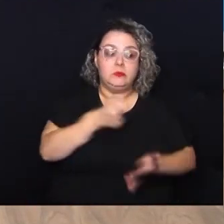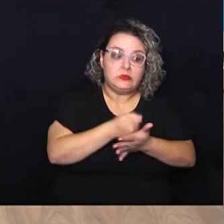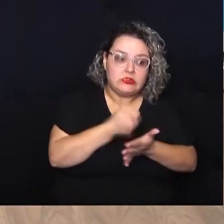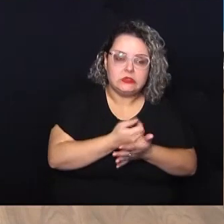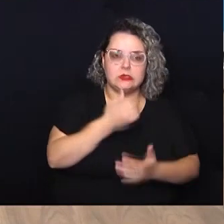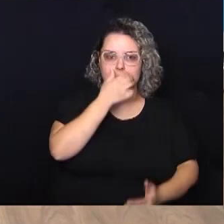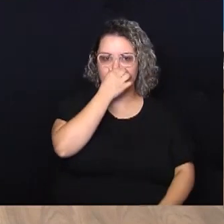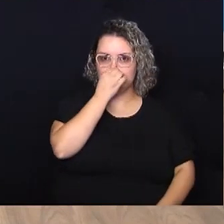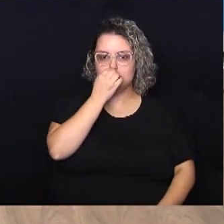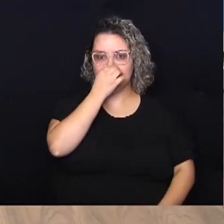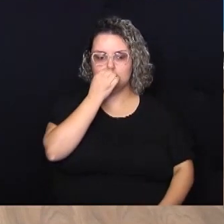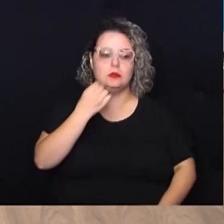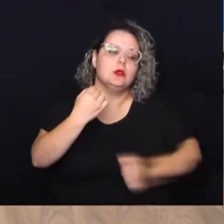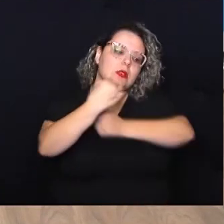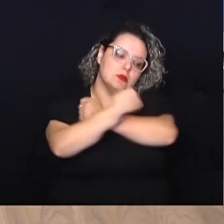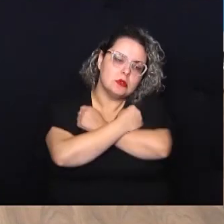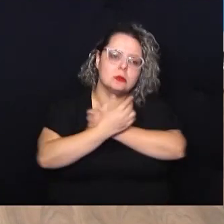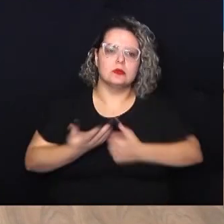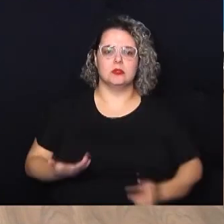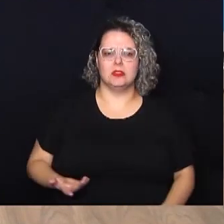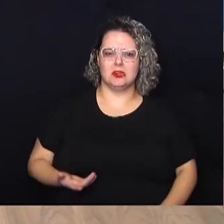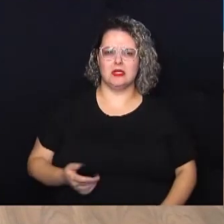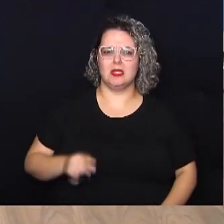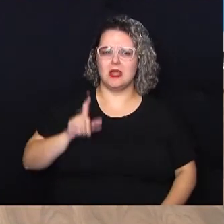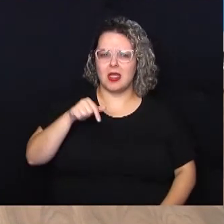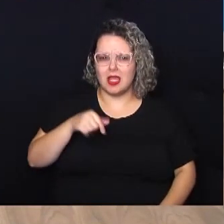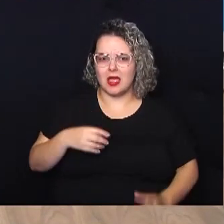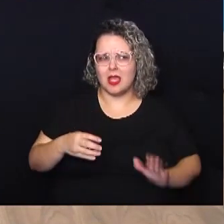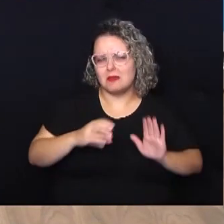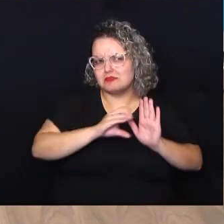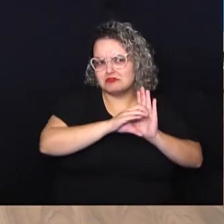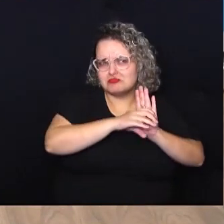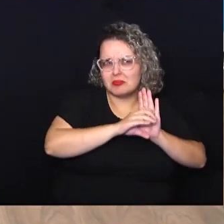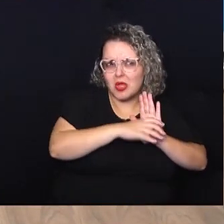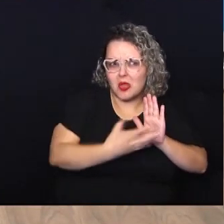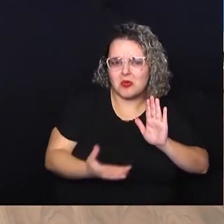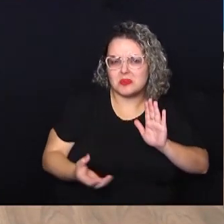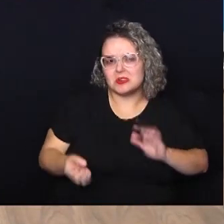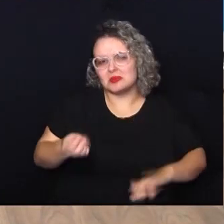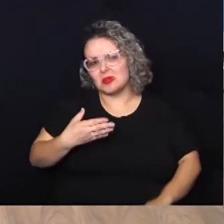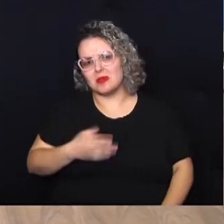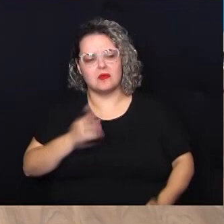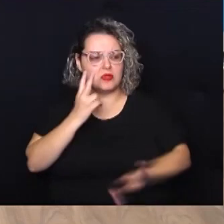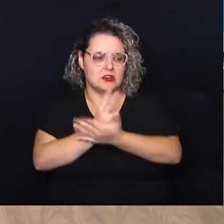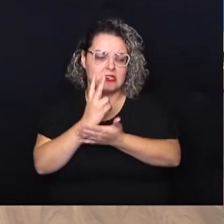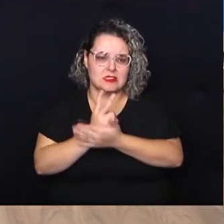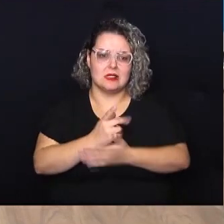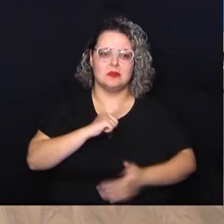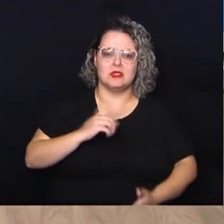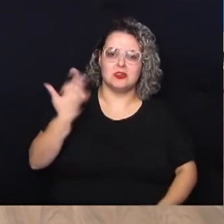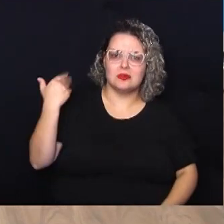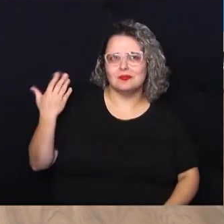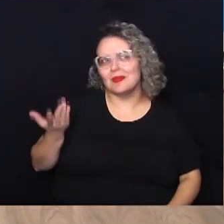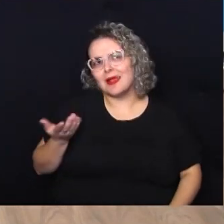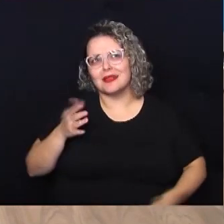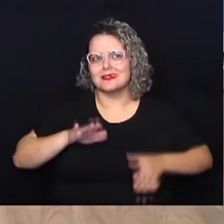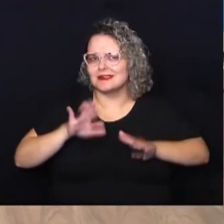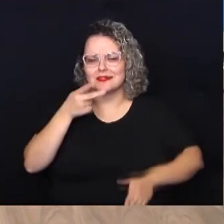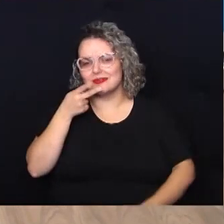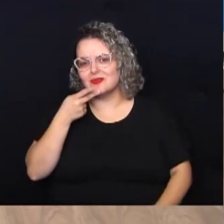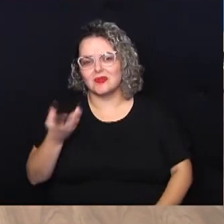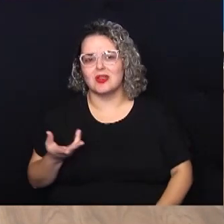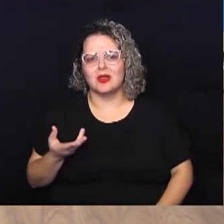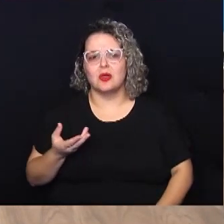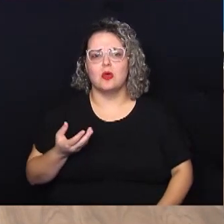veio e te abraçou. Isso são conceitos novos, isso sempre existiu, mas também era um pouco negligenciado. Qual